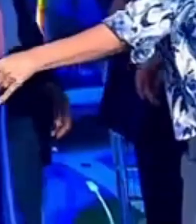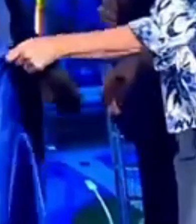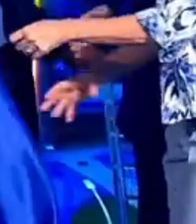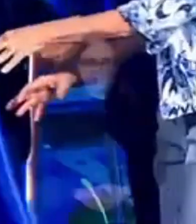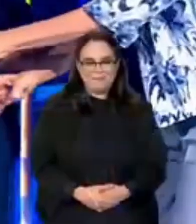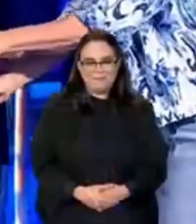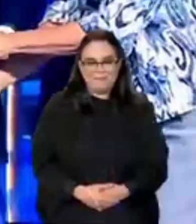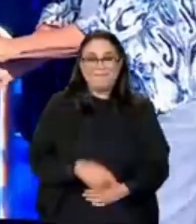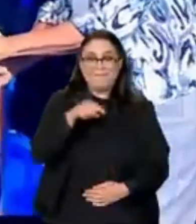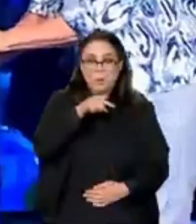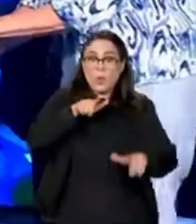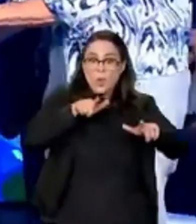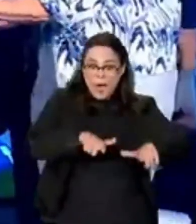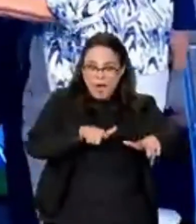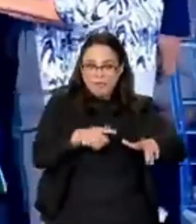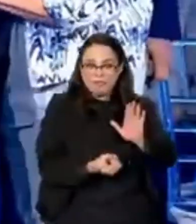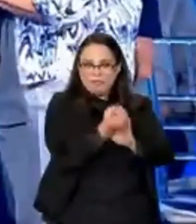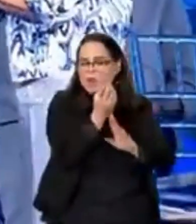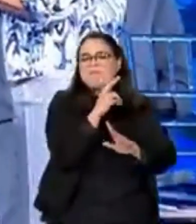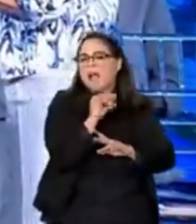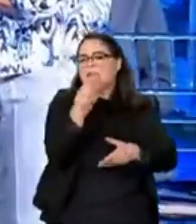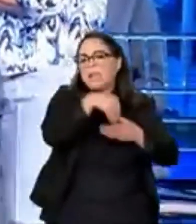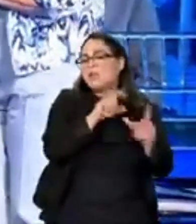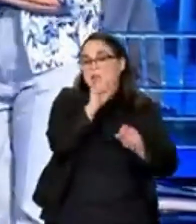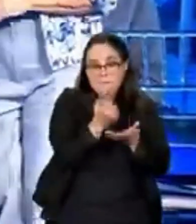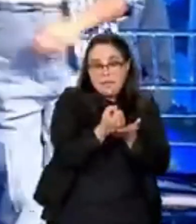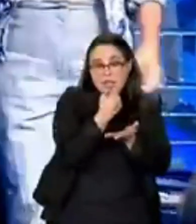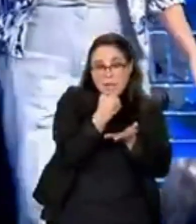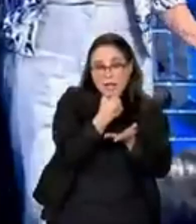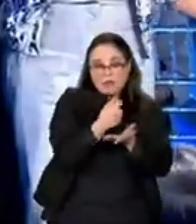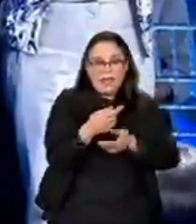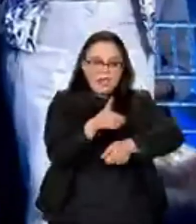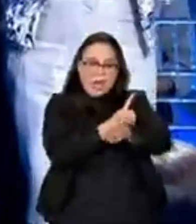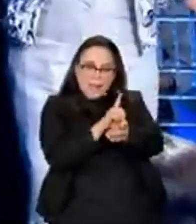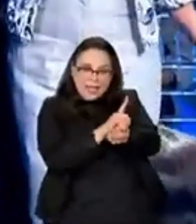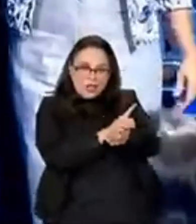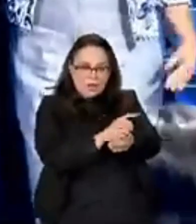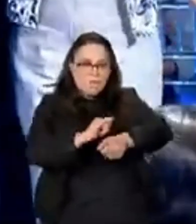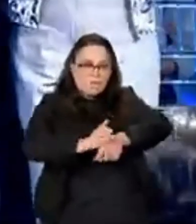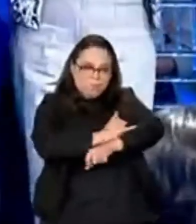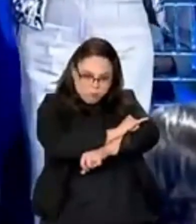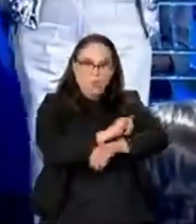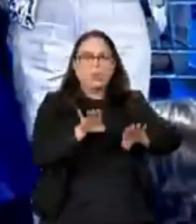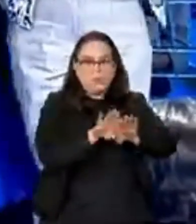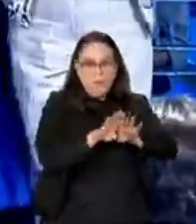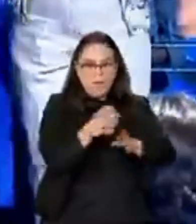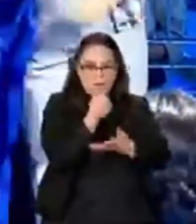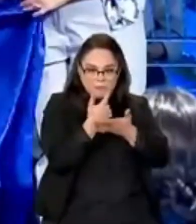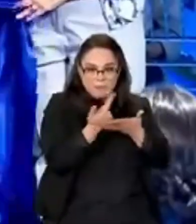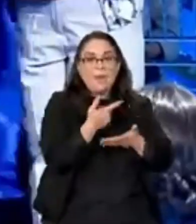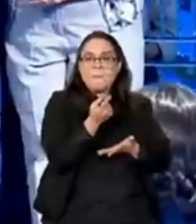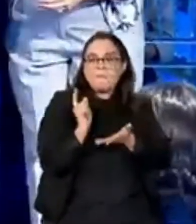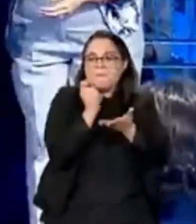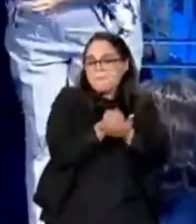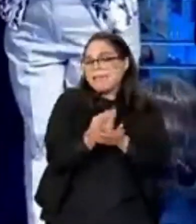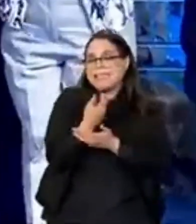olha essa unidade aí daems ela vai produzir medicamentos para tratar diabetes e obesidade com custo de